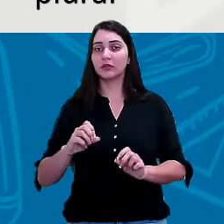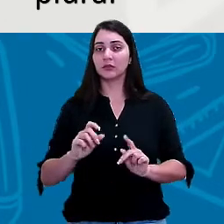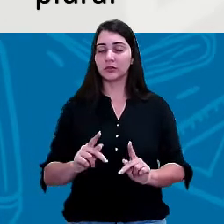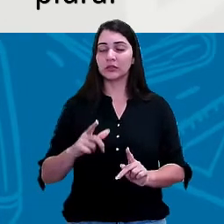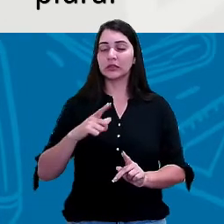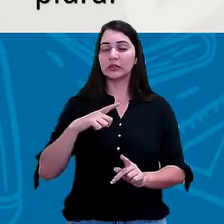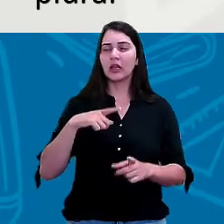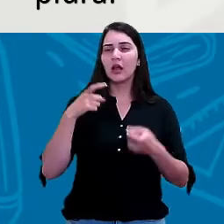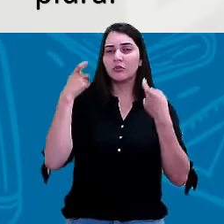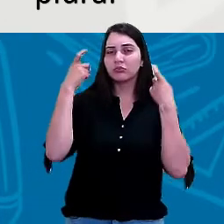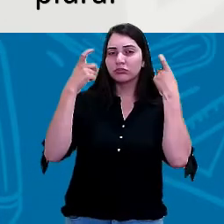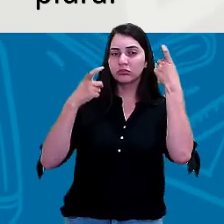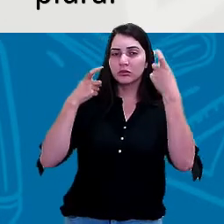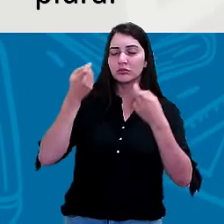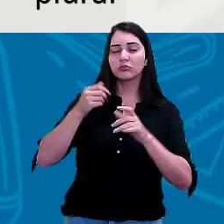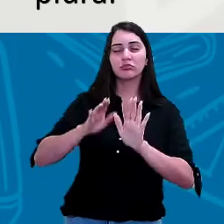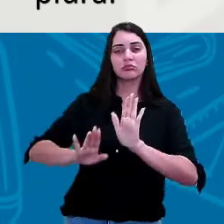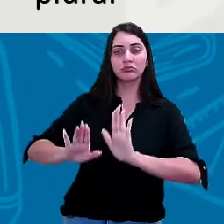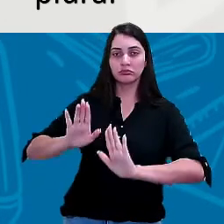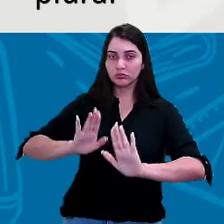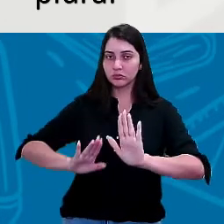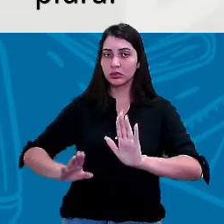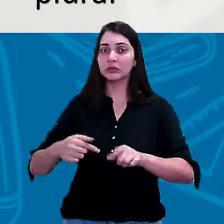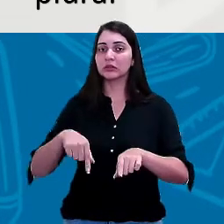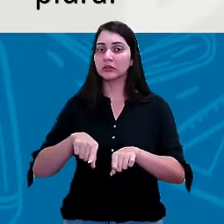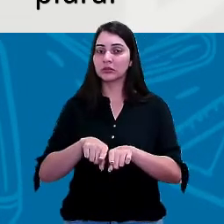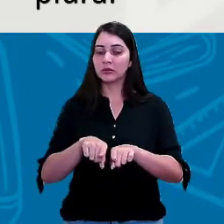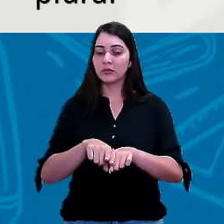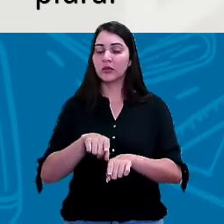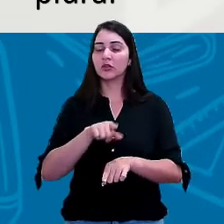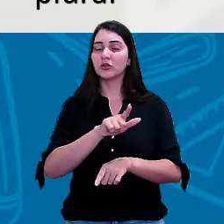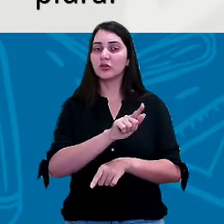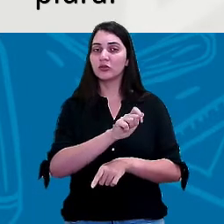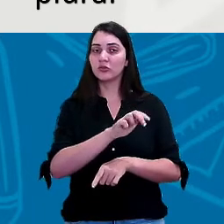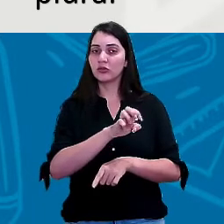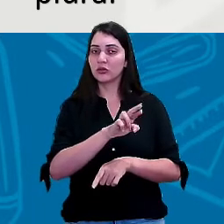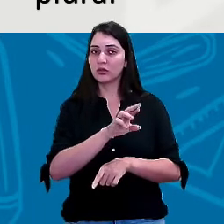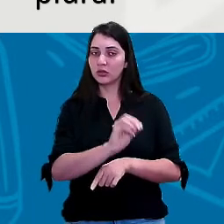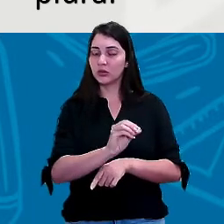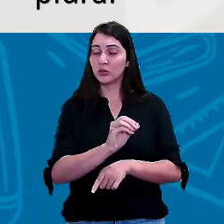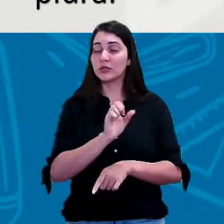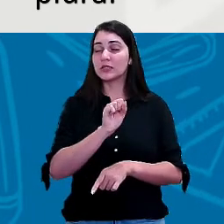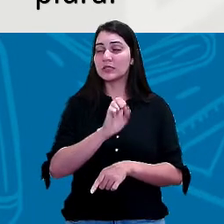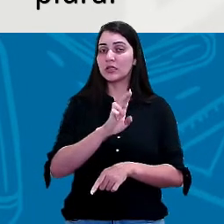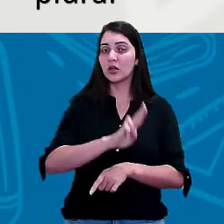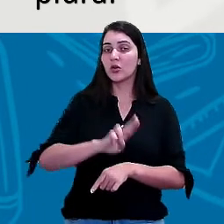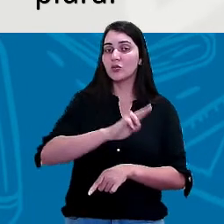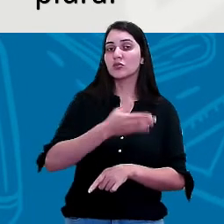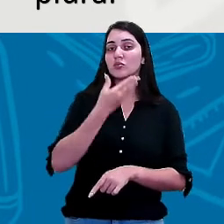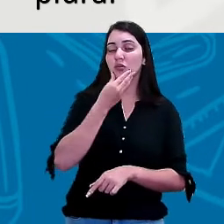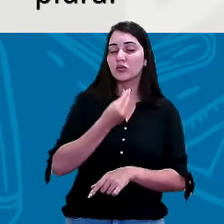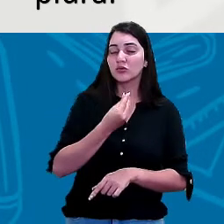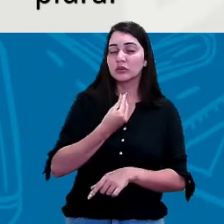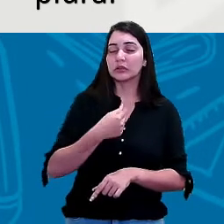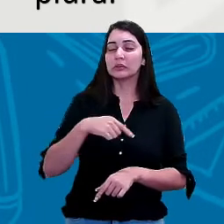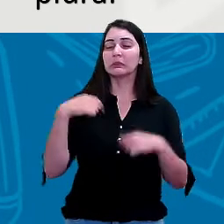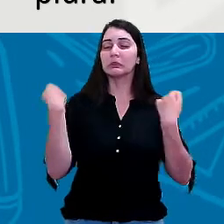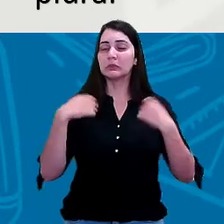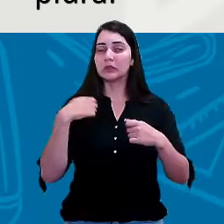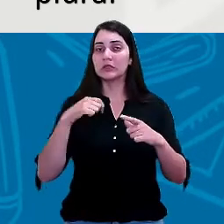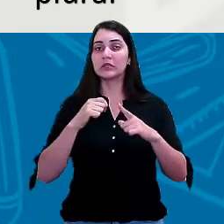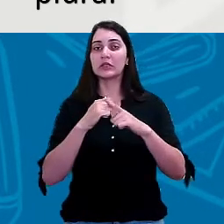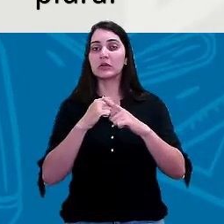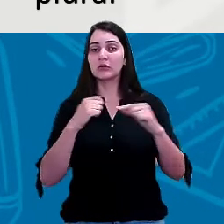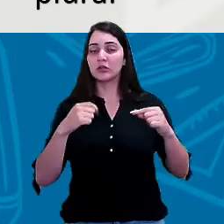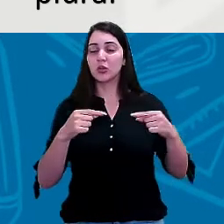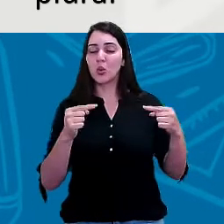essa preocupação, esse cuidado também no gênero. Se eu uso o gênero masculino, tem que ser um artigo que combine com o